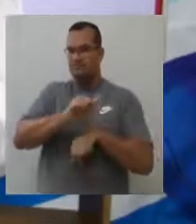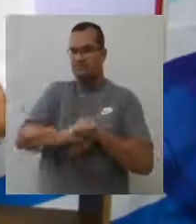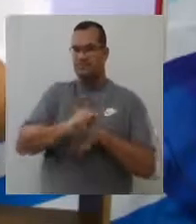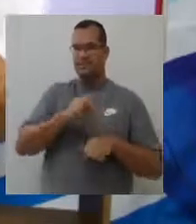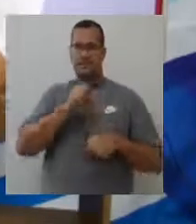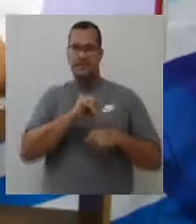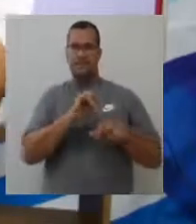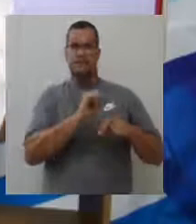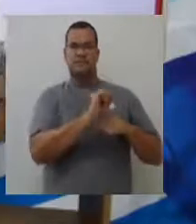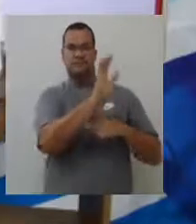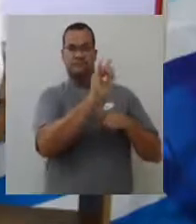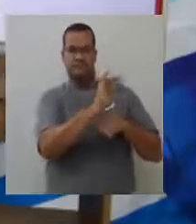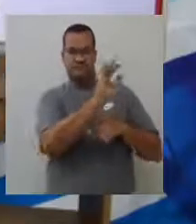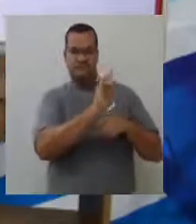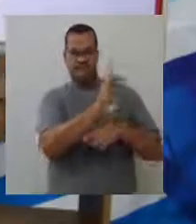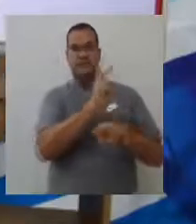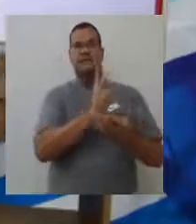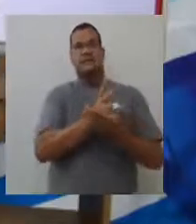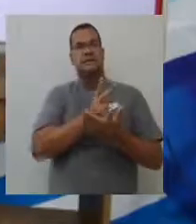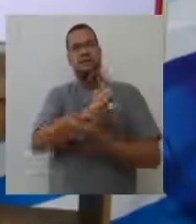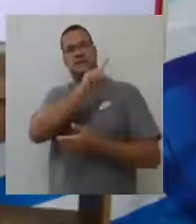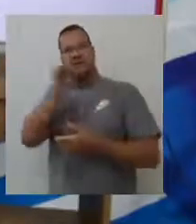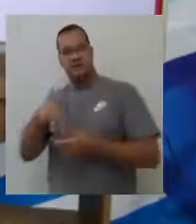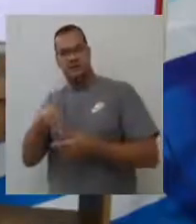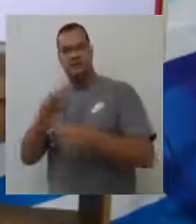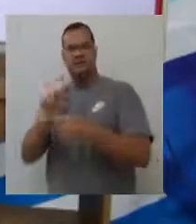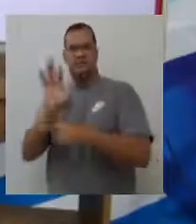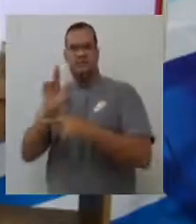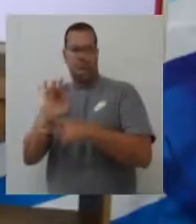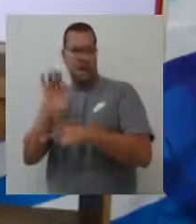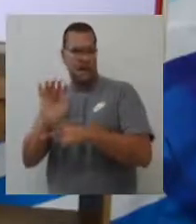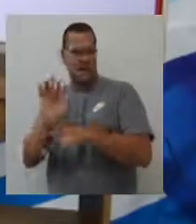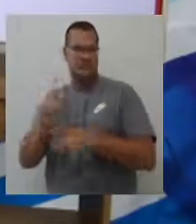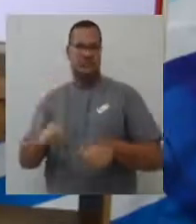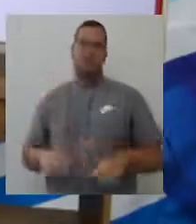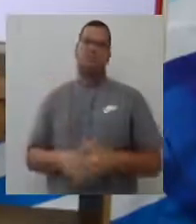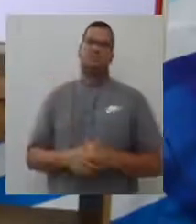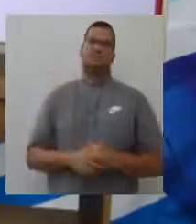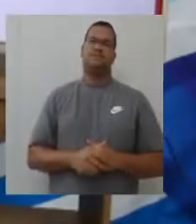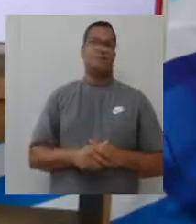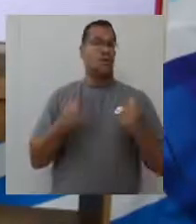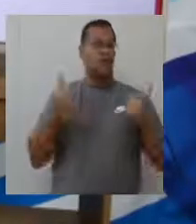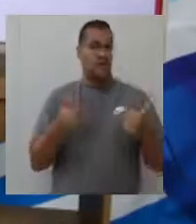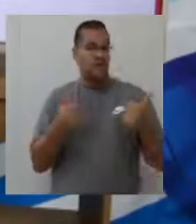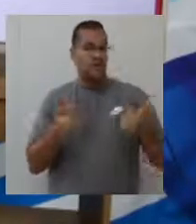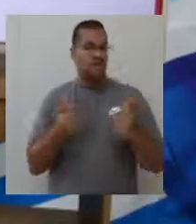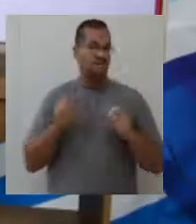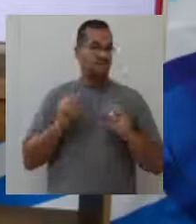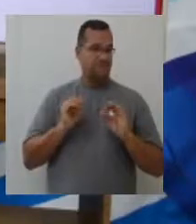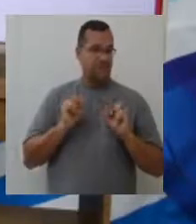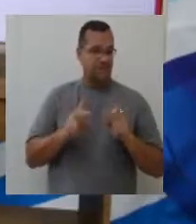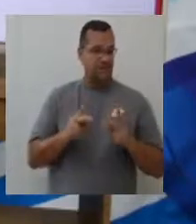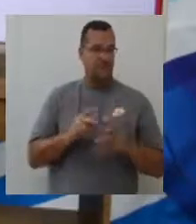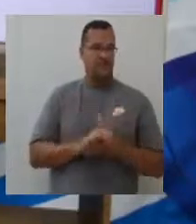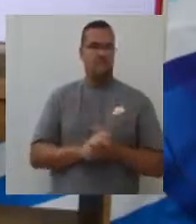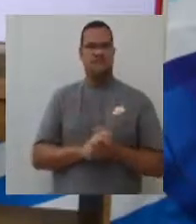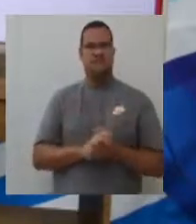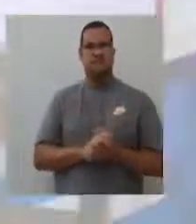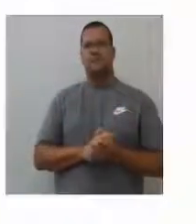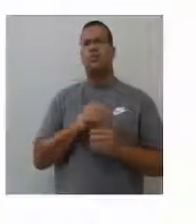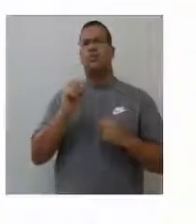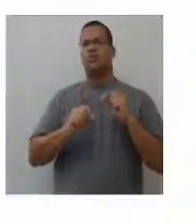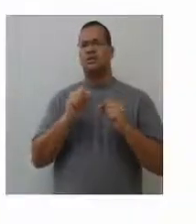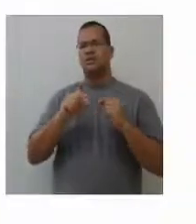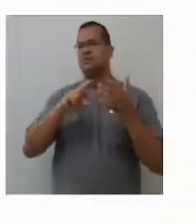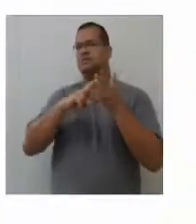gasosa, o solvente e o soluto sempre serão gases. Ok, pessoal? Tudo tranquilo? Então, tá aí. Significa